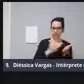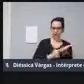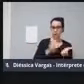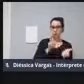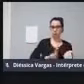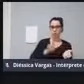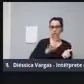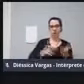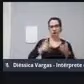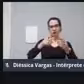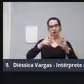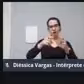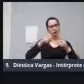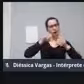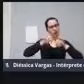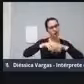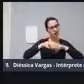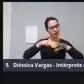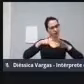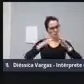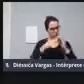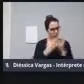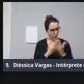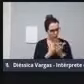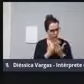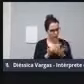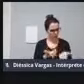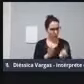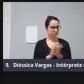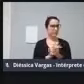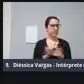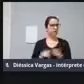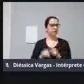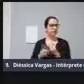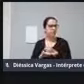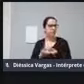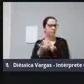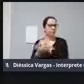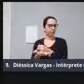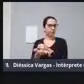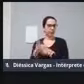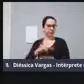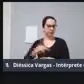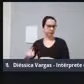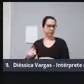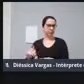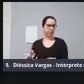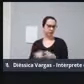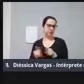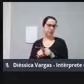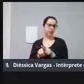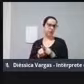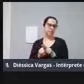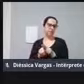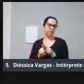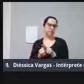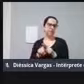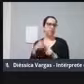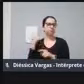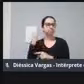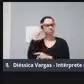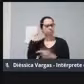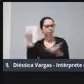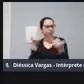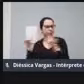aula, ele deve dar suporte a esse professor. Então, poder também trazer um pouco mais de informação. Então, de cada um